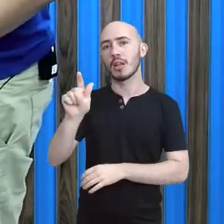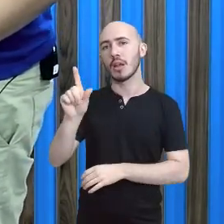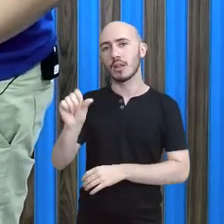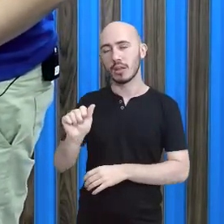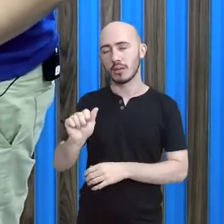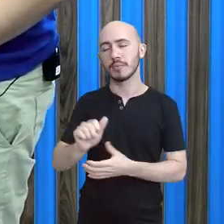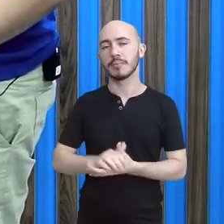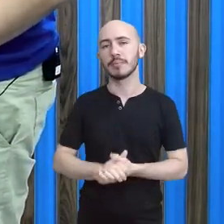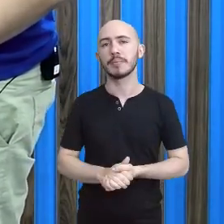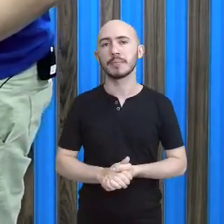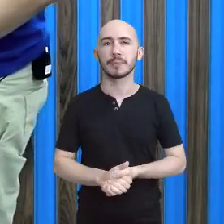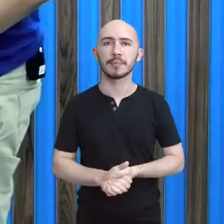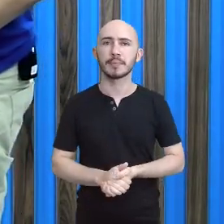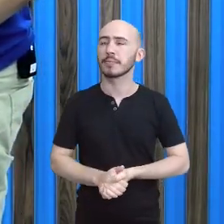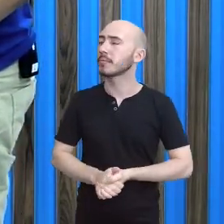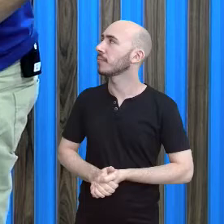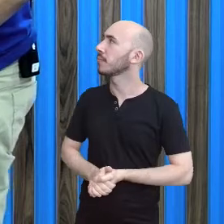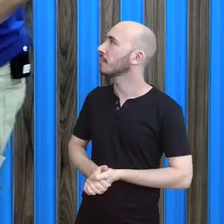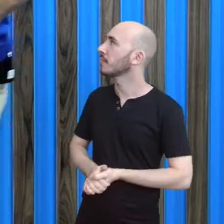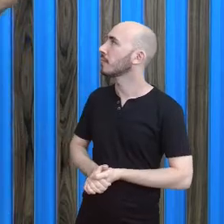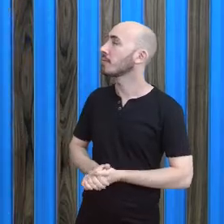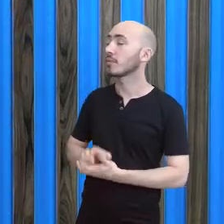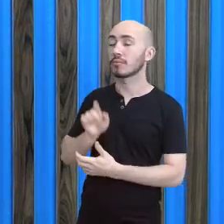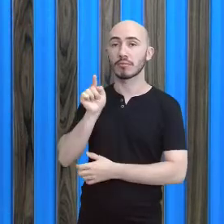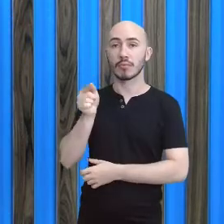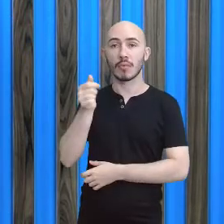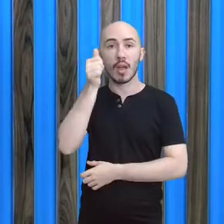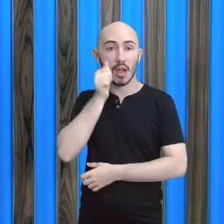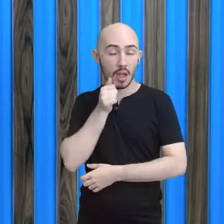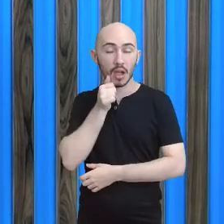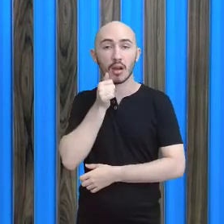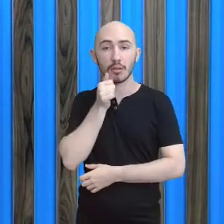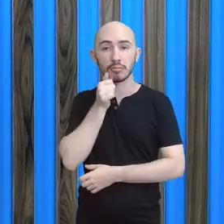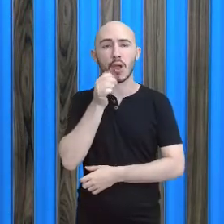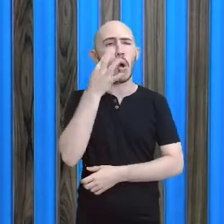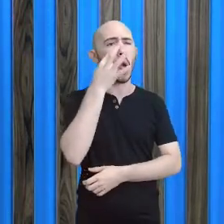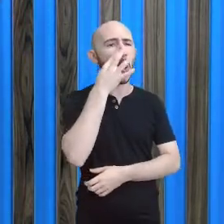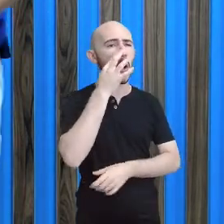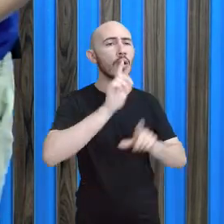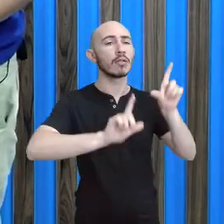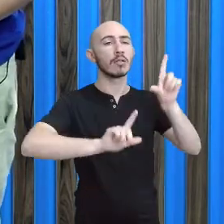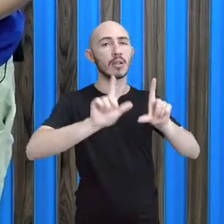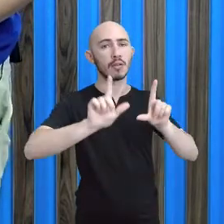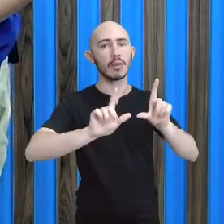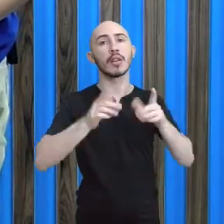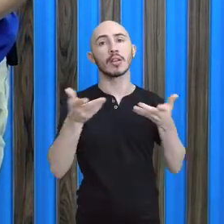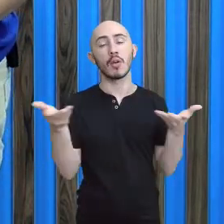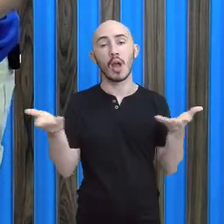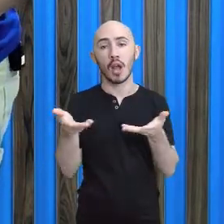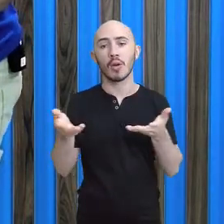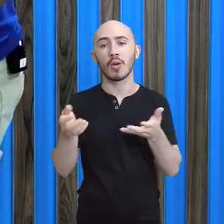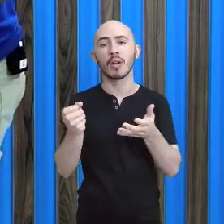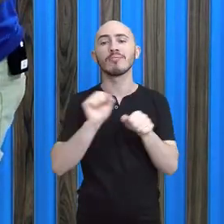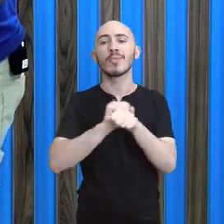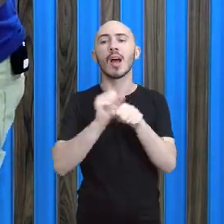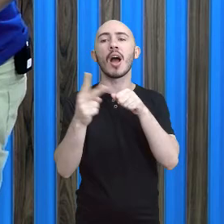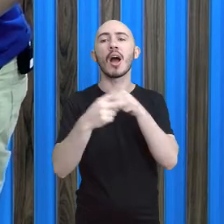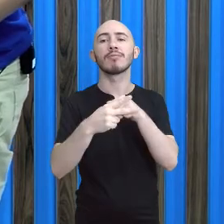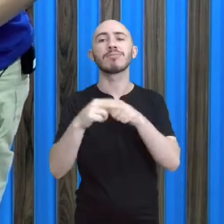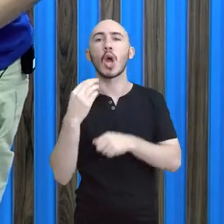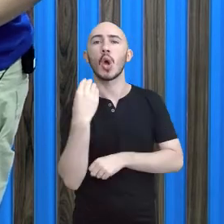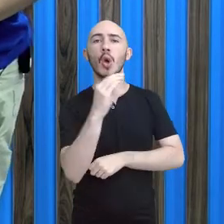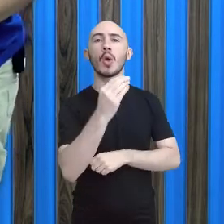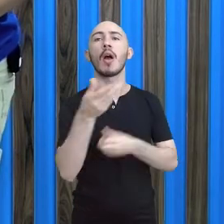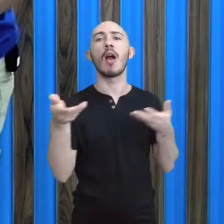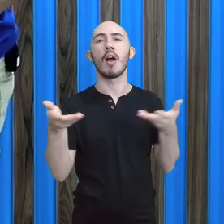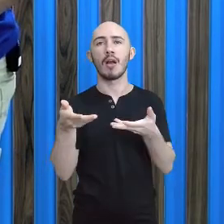She's watching TV. Ela está assistindo TV. Com o você reforçou, ó, colocou o agora, certo?